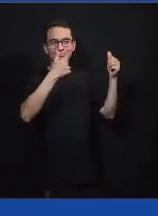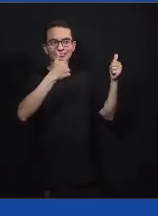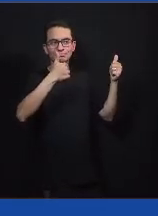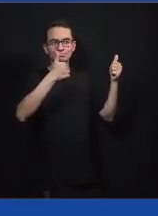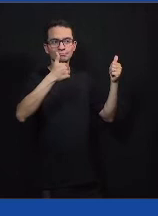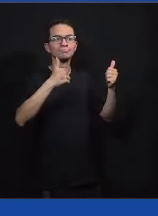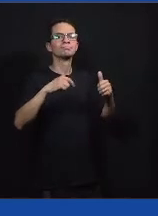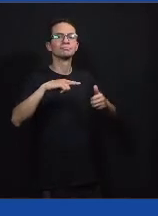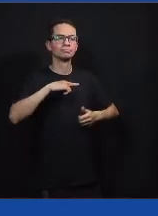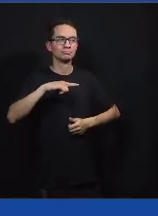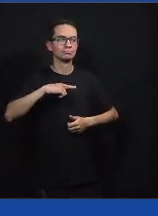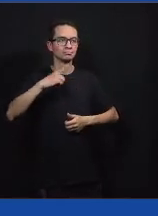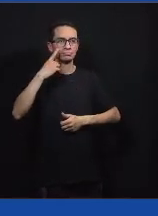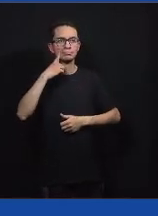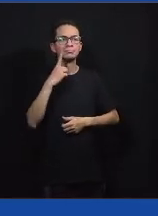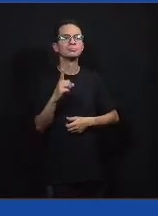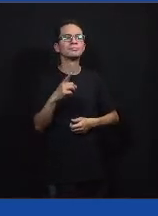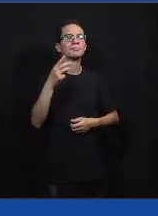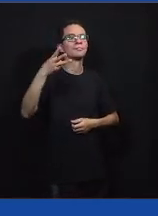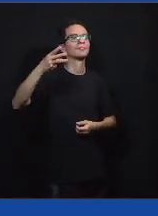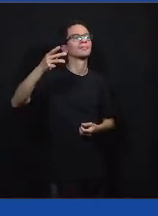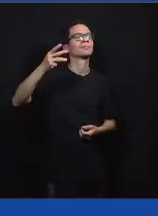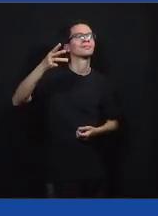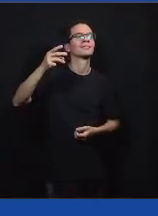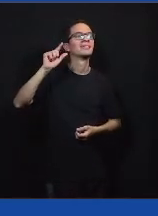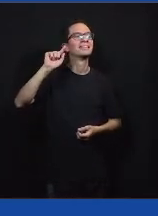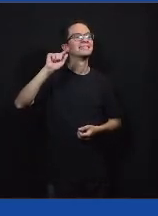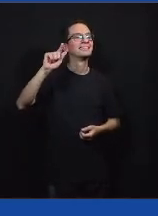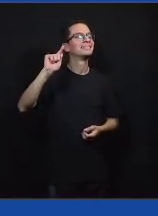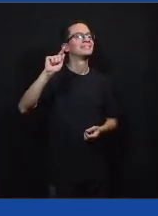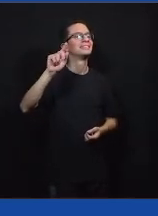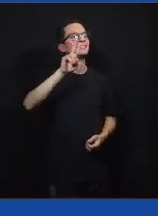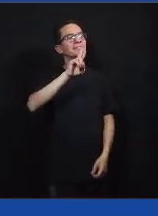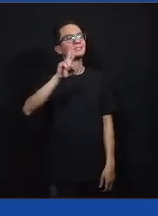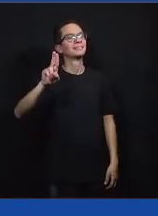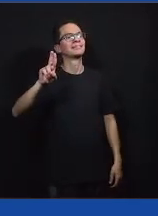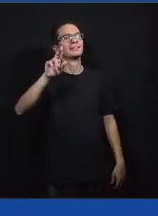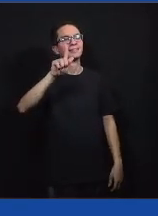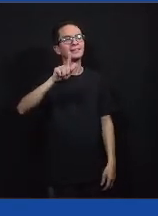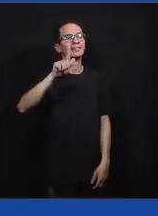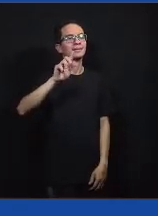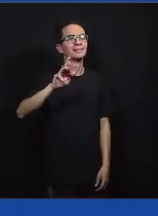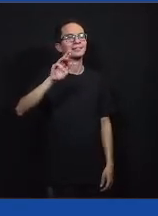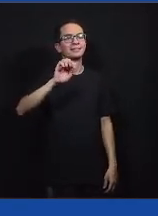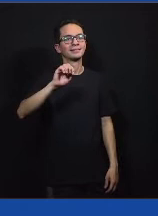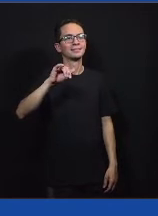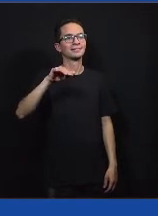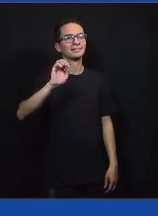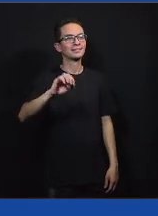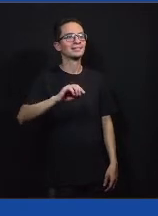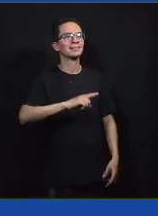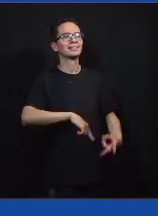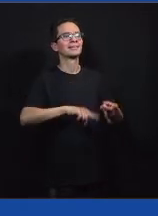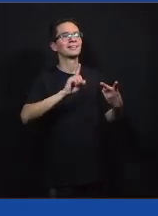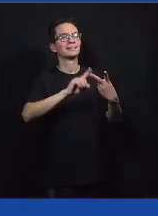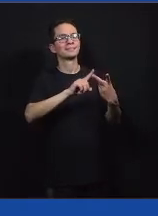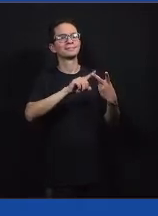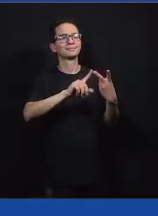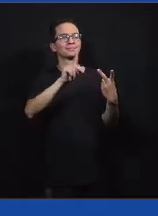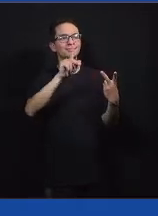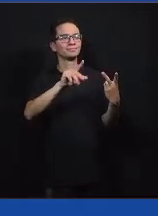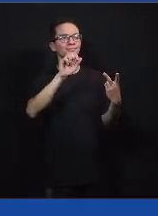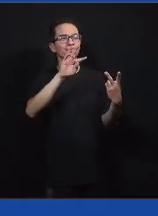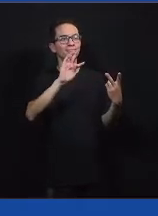Olha lá terceiro colocado é grande E aí se segunda colocada